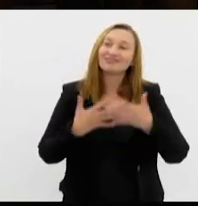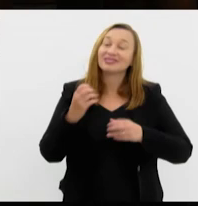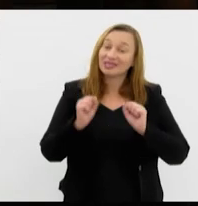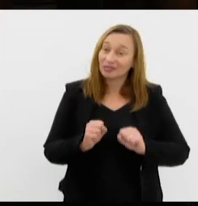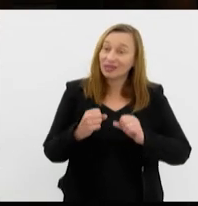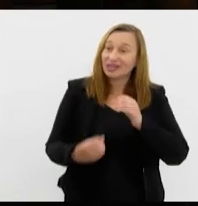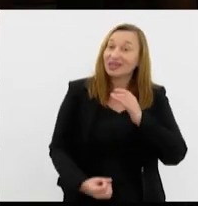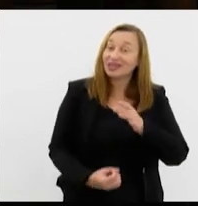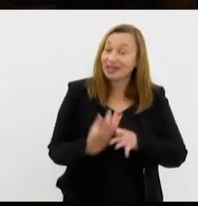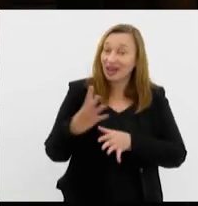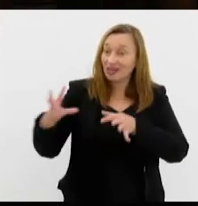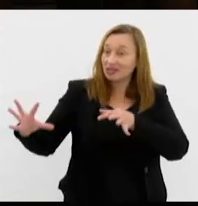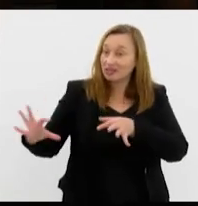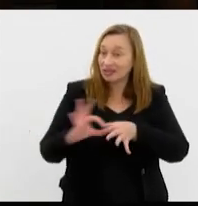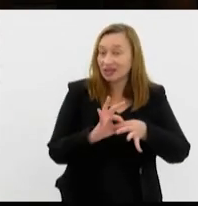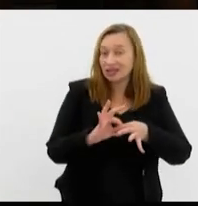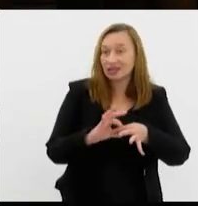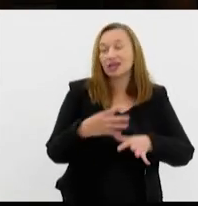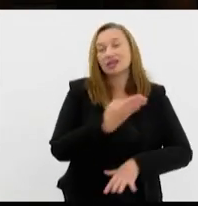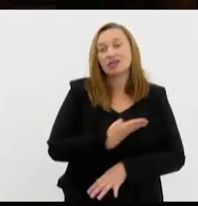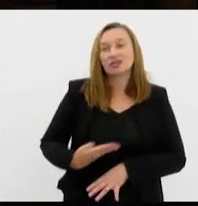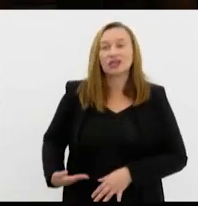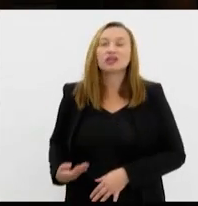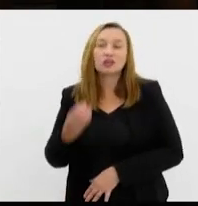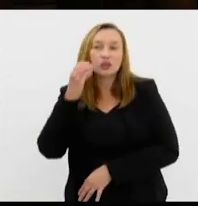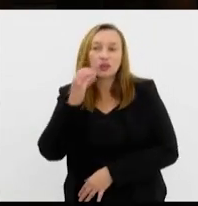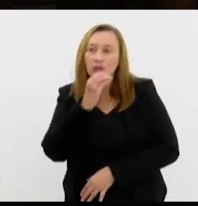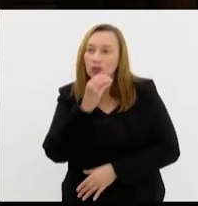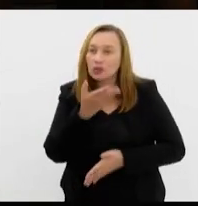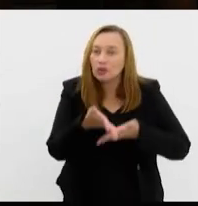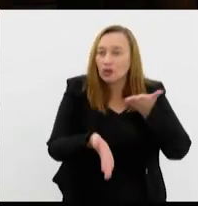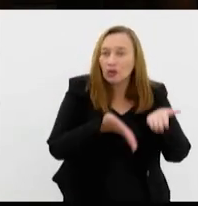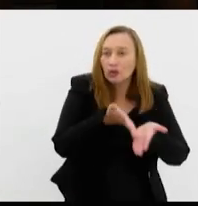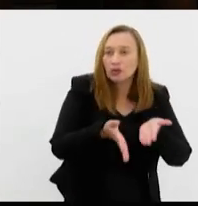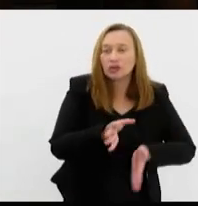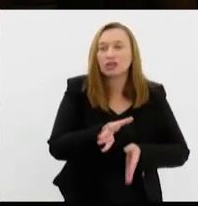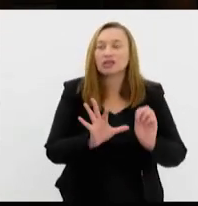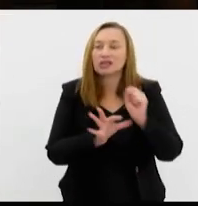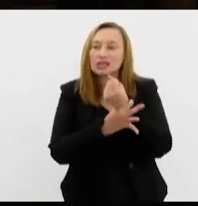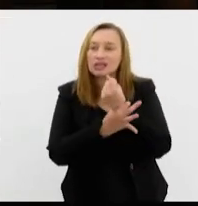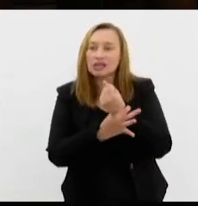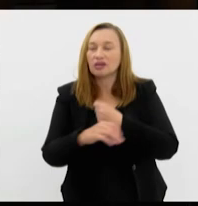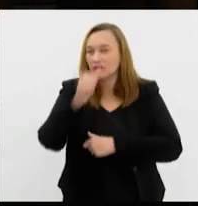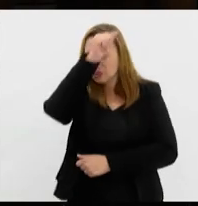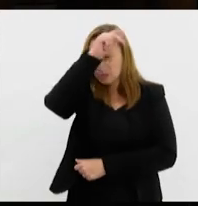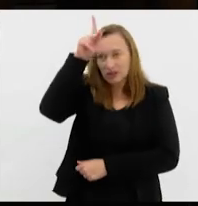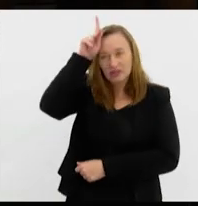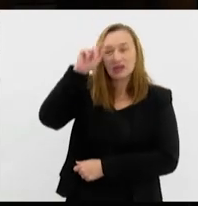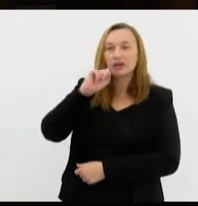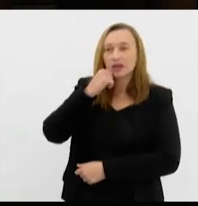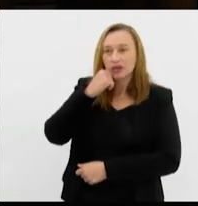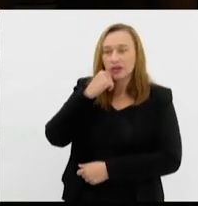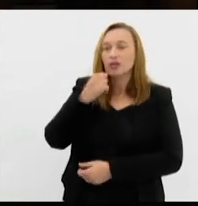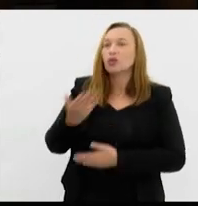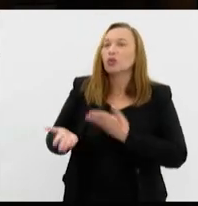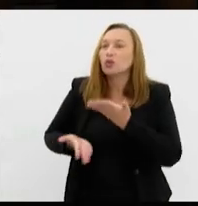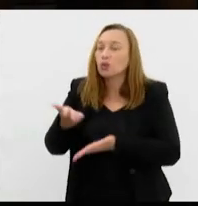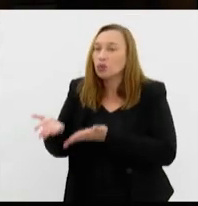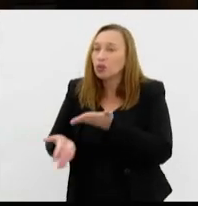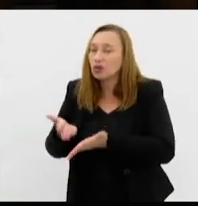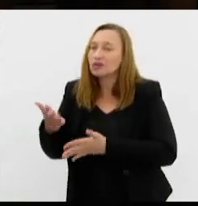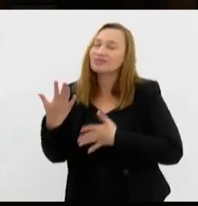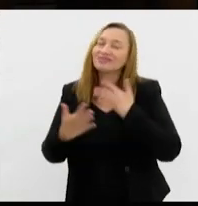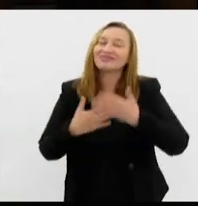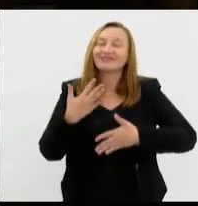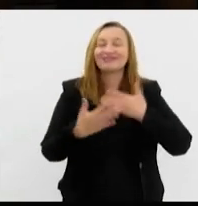um entrosamento. Governador Cláudio Castro cuidando da segurança e o prefeito Eduardo Paes cuidando da nossa